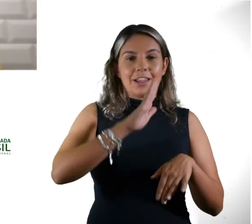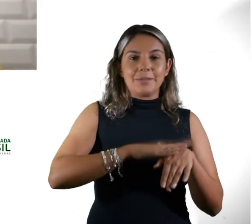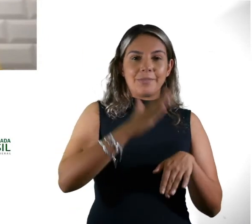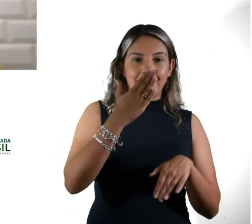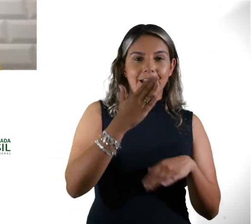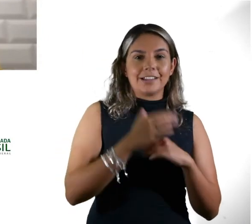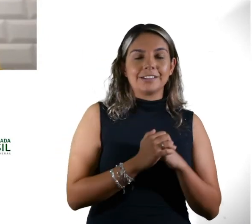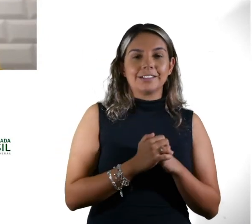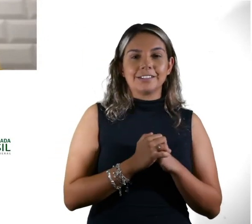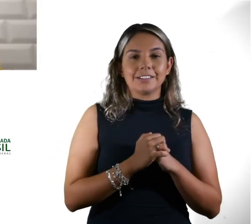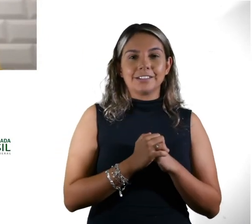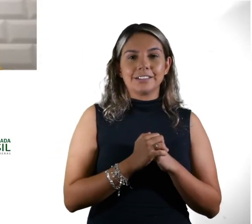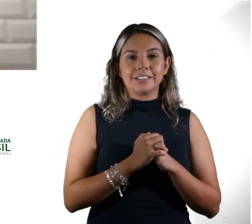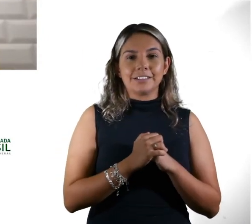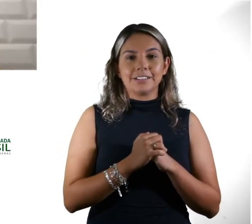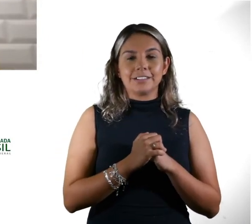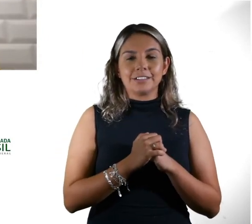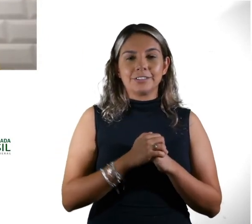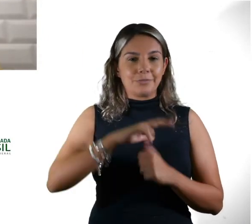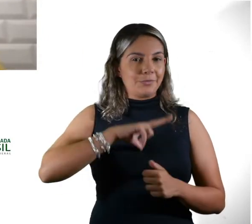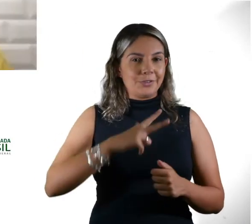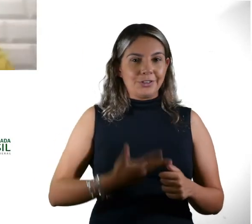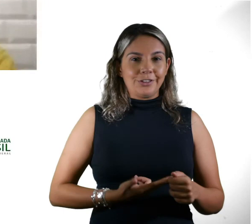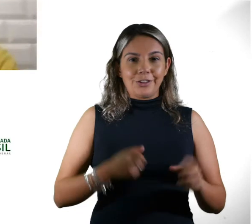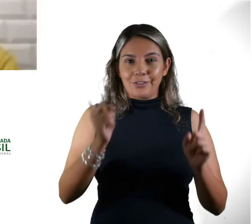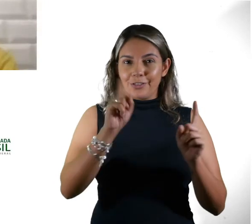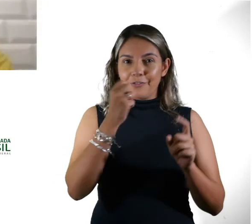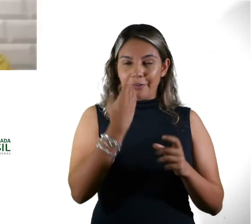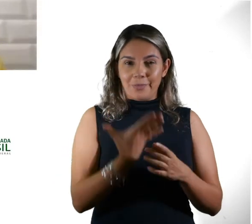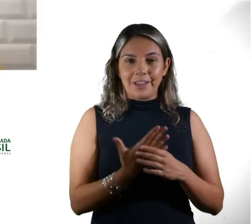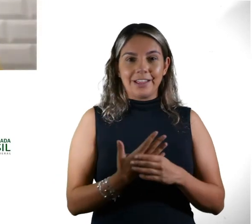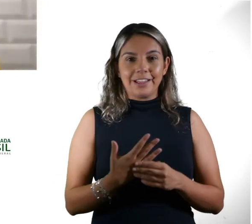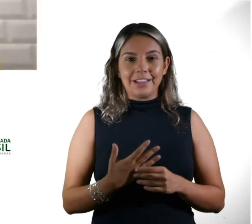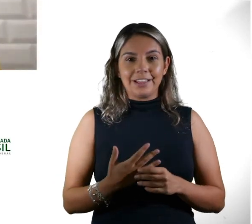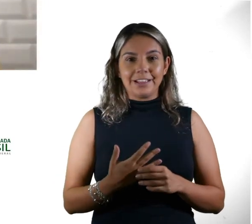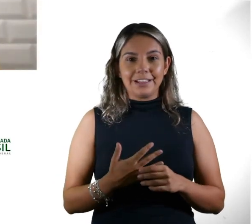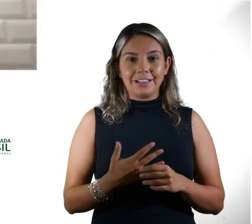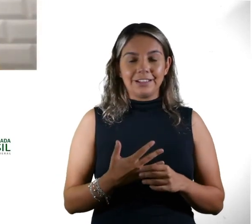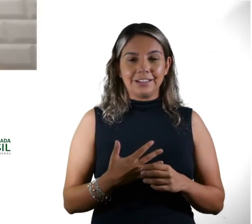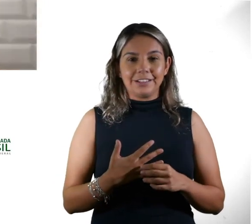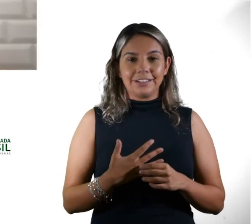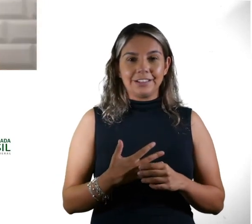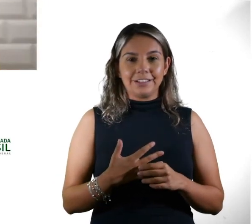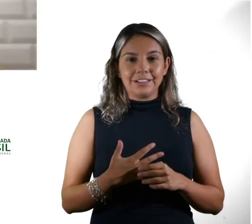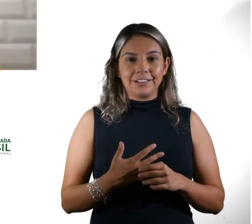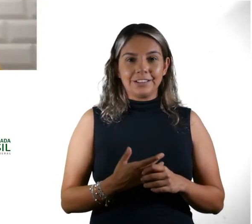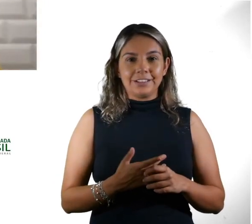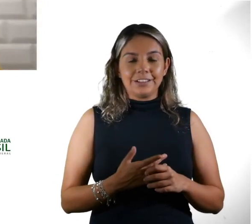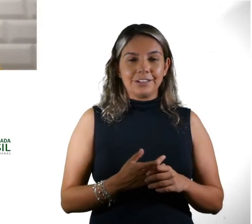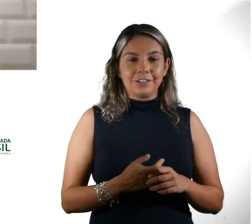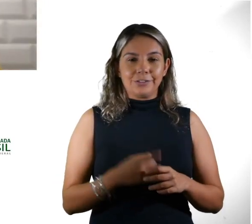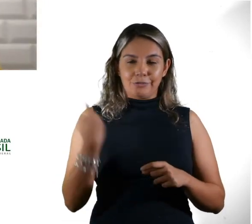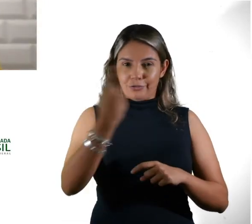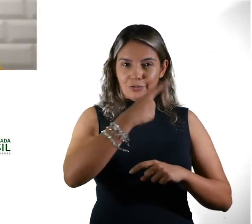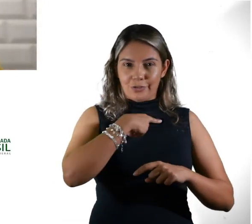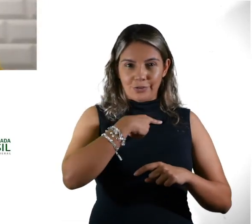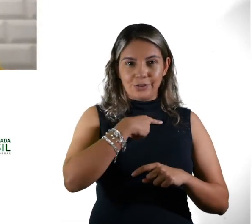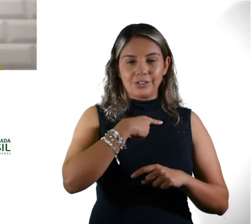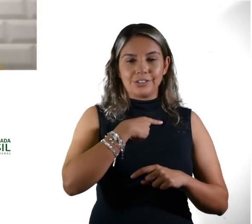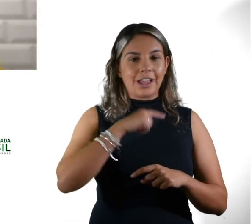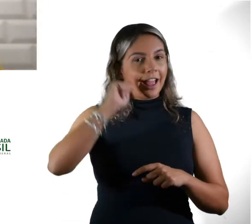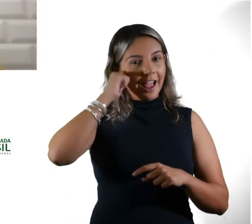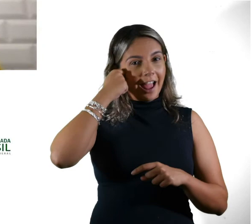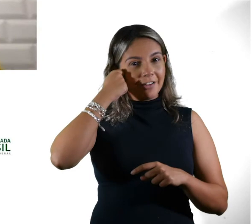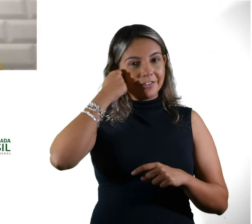melhor, acho que os brasileiros estão a ler mais do que os portugueses, mas em Portugal não correu bem. E o